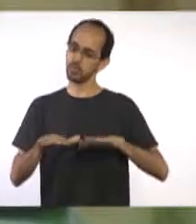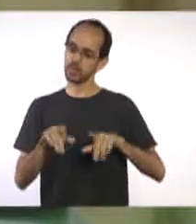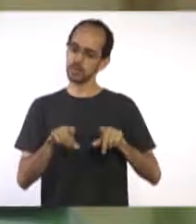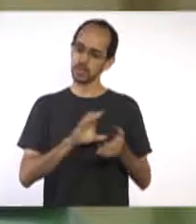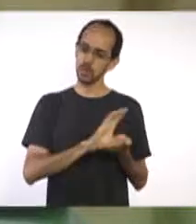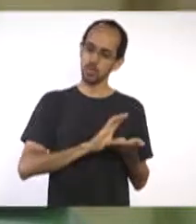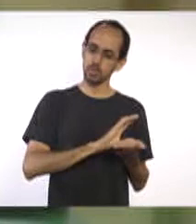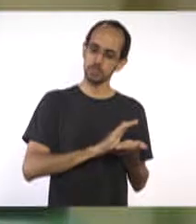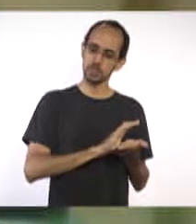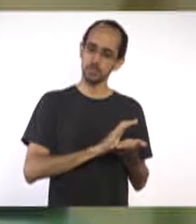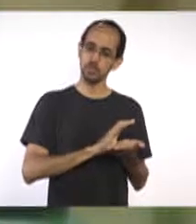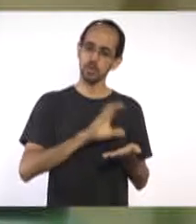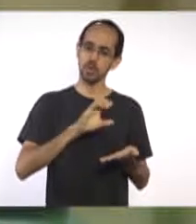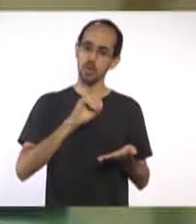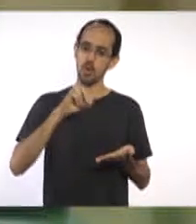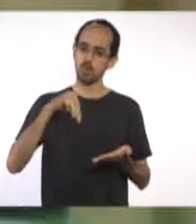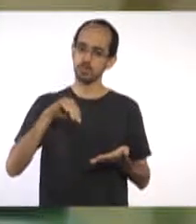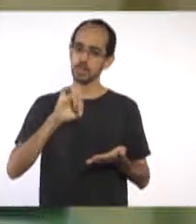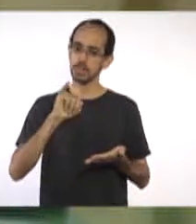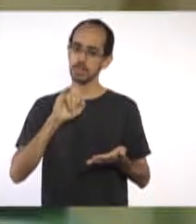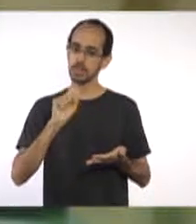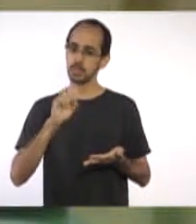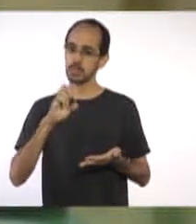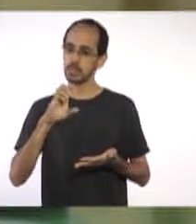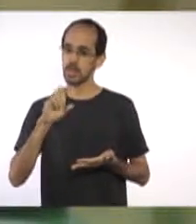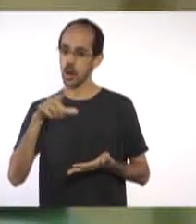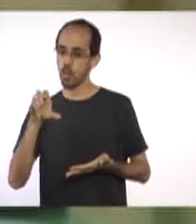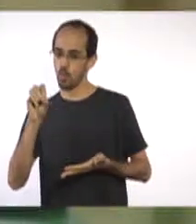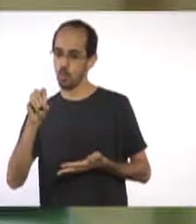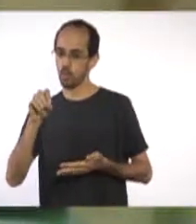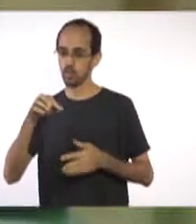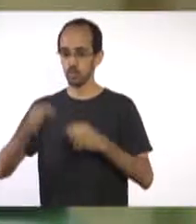Constituição e Justiça, de